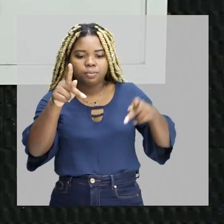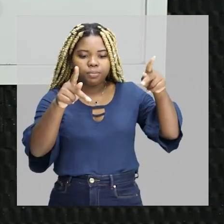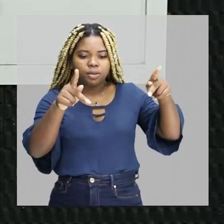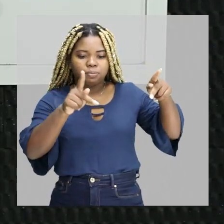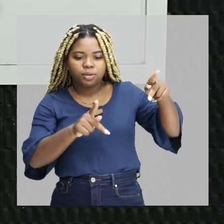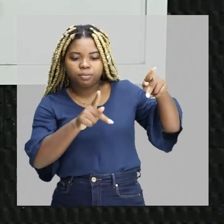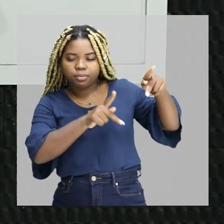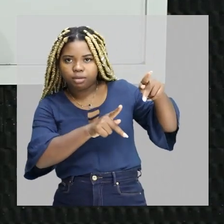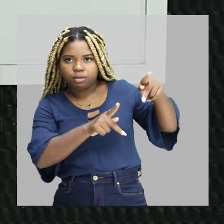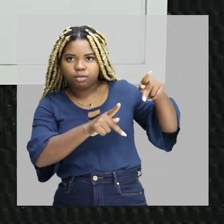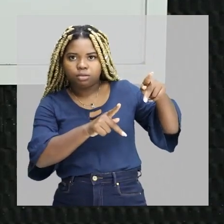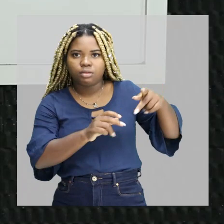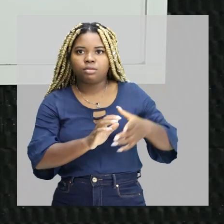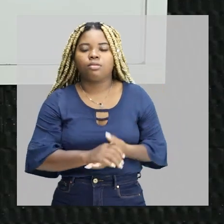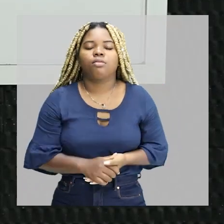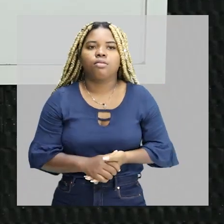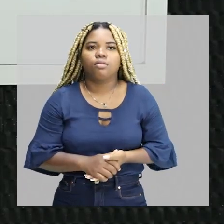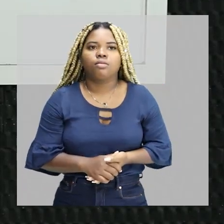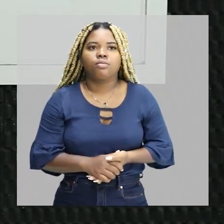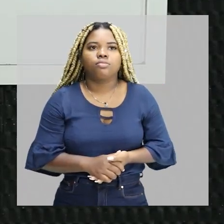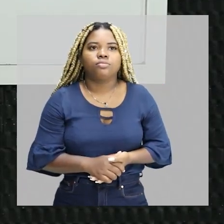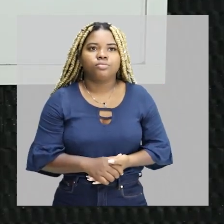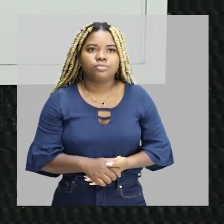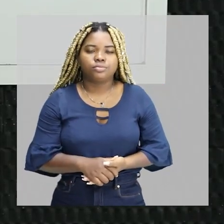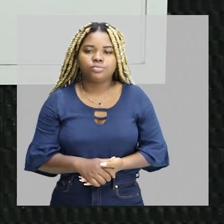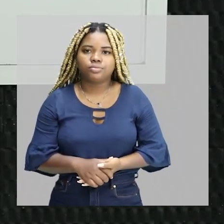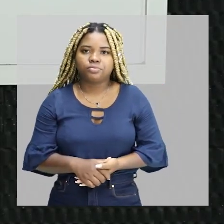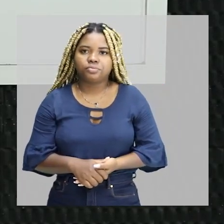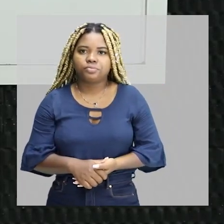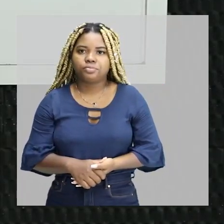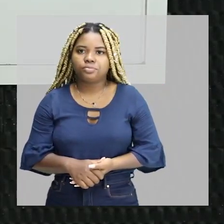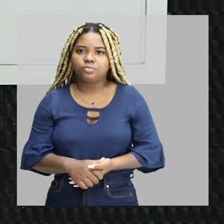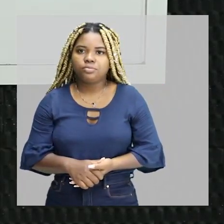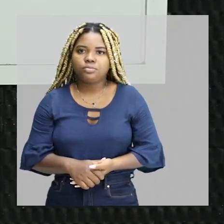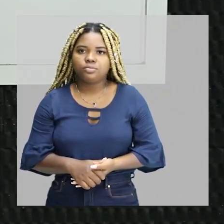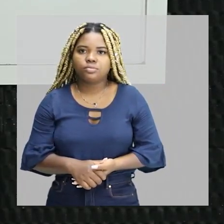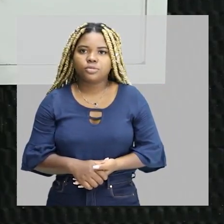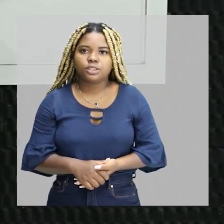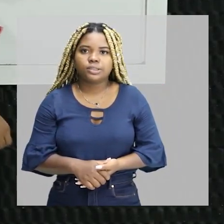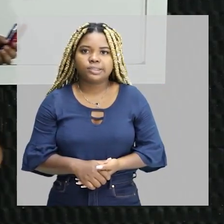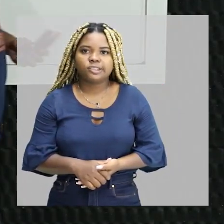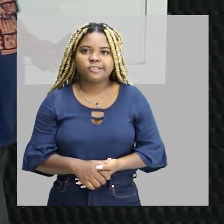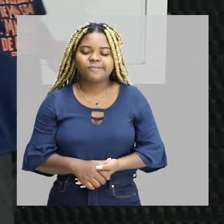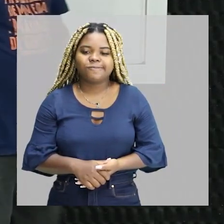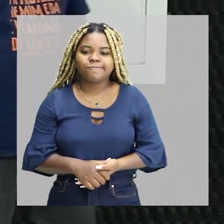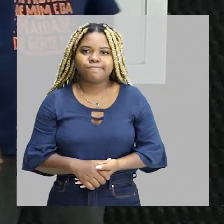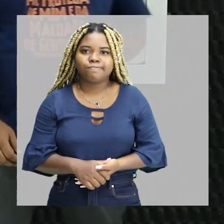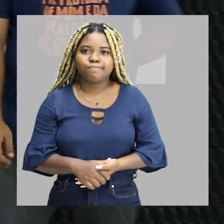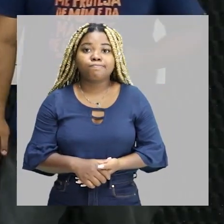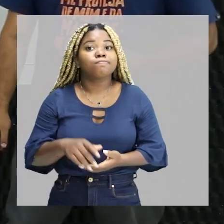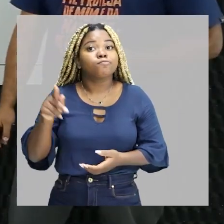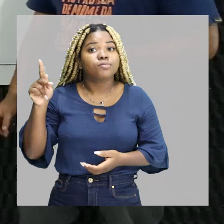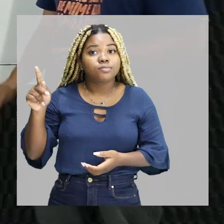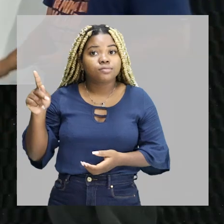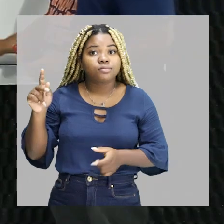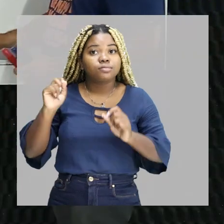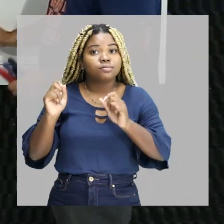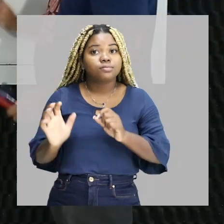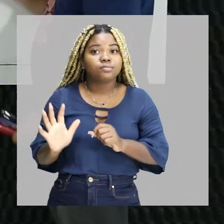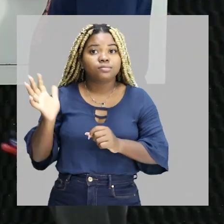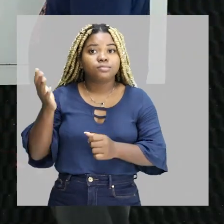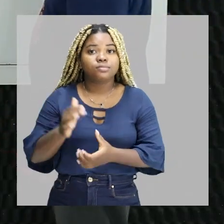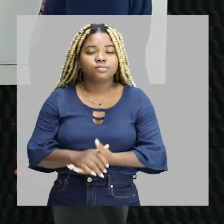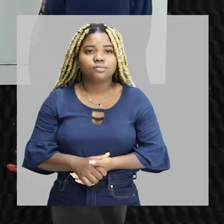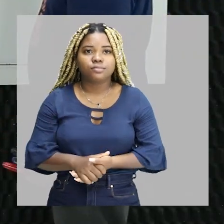de pressão, ok? Esses pontos de pressão,